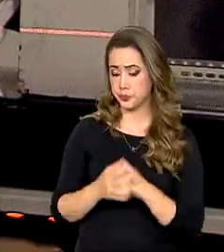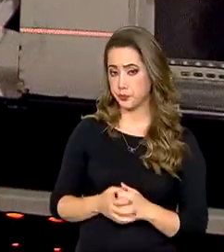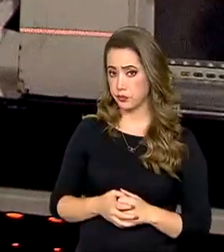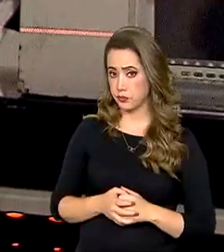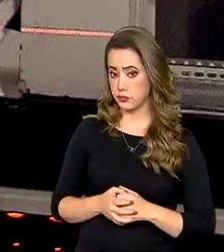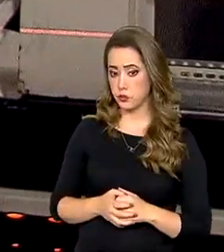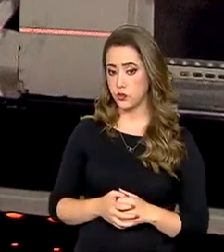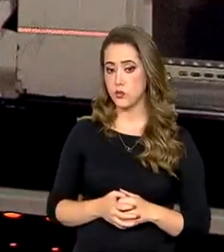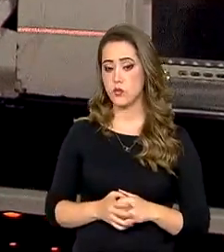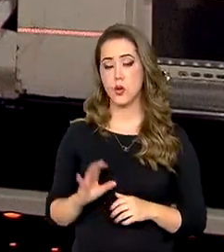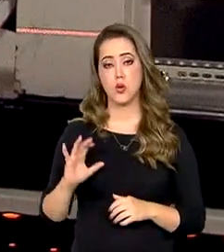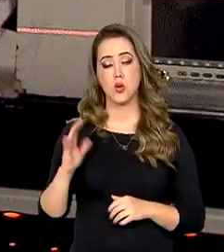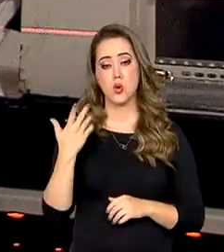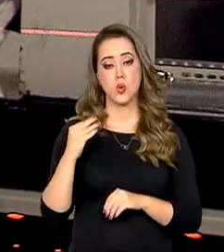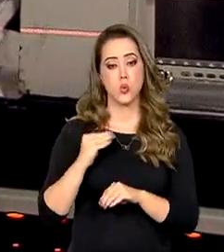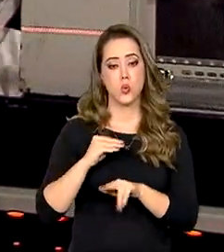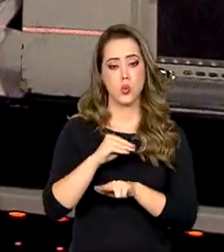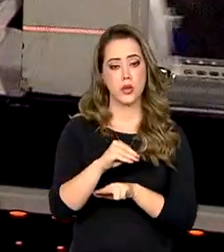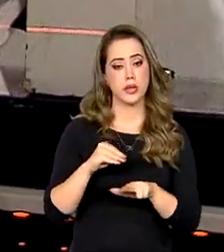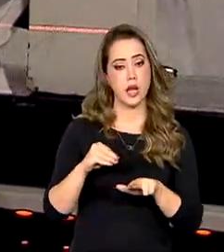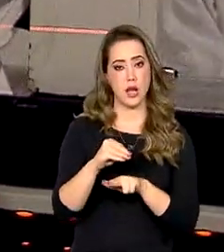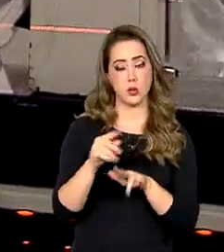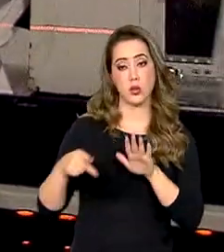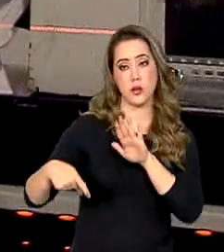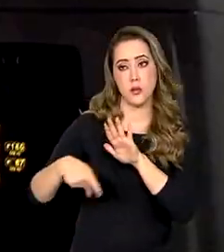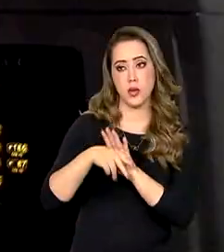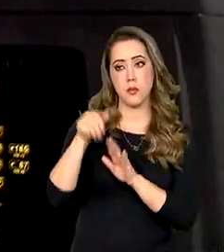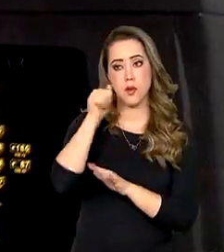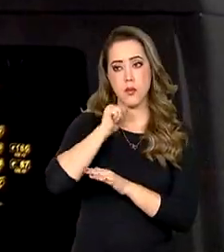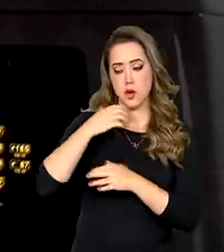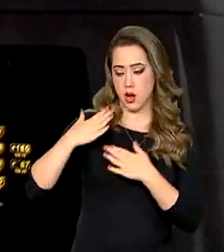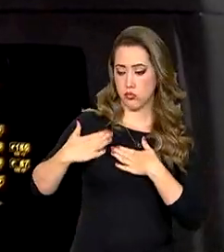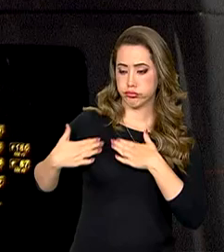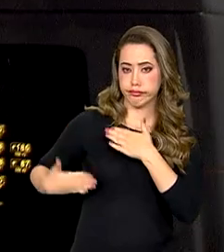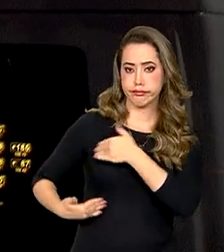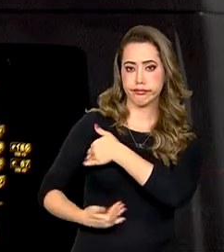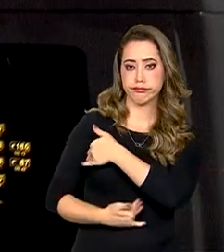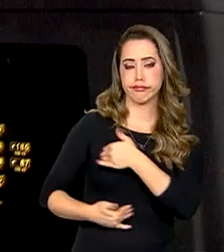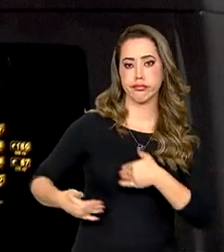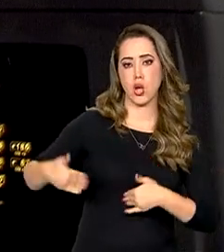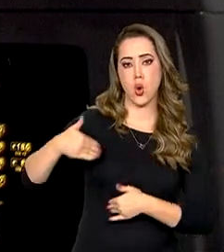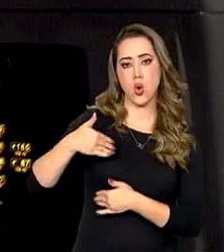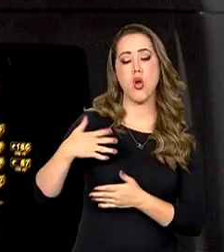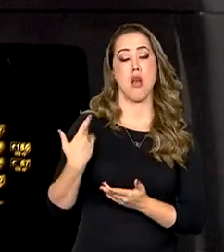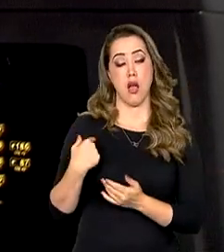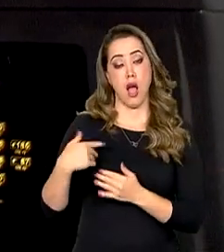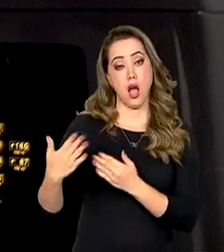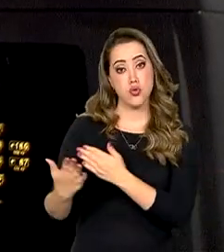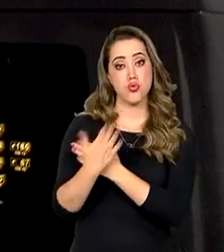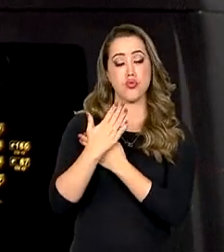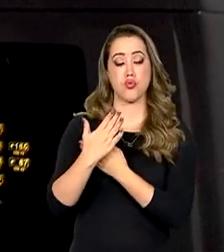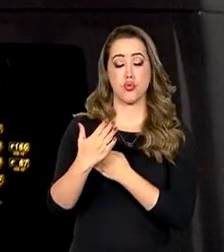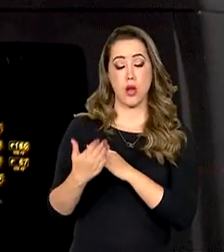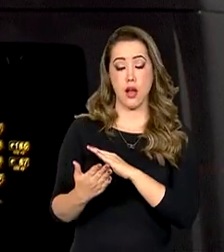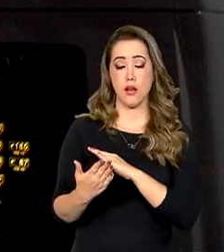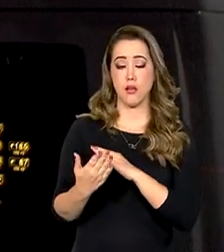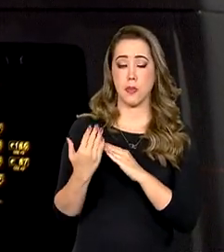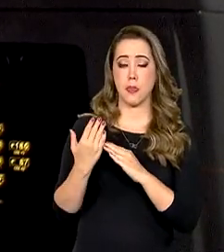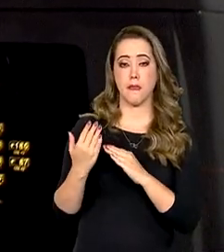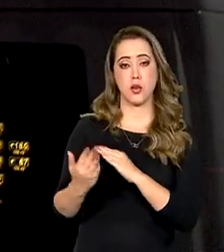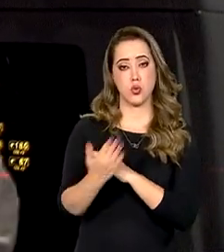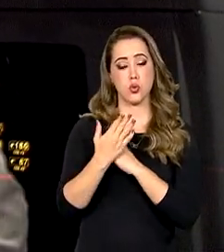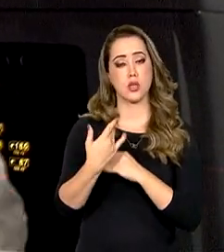das mamas realizado pela própria mulher apalpando os seios ajuda no conhecimento do próprio corpo e